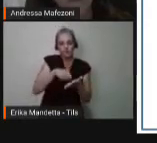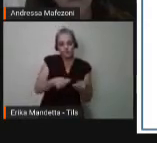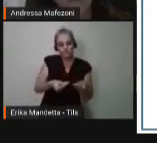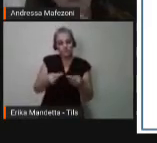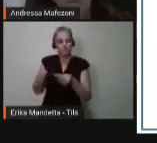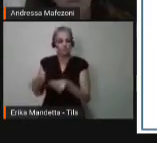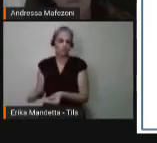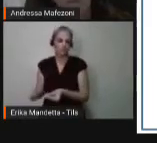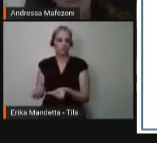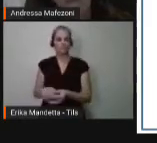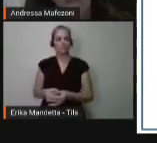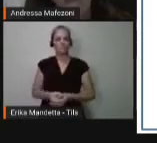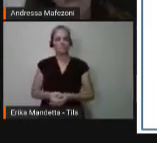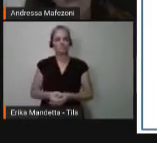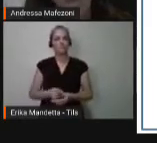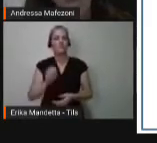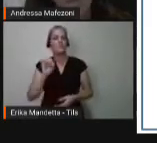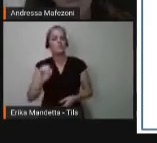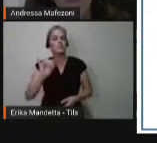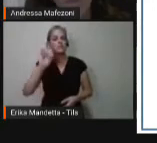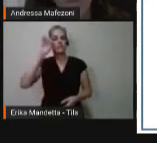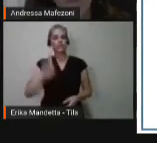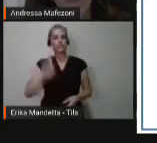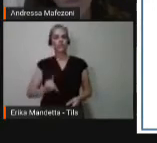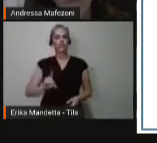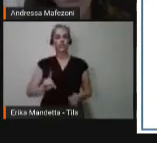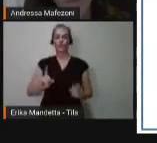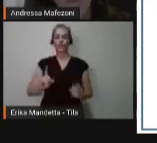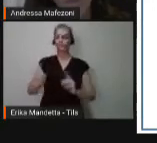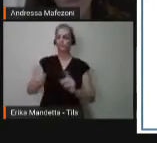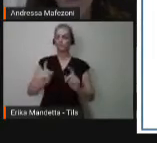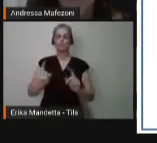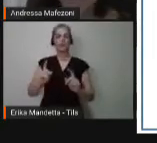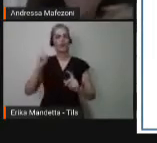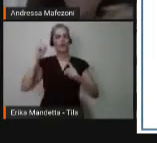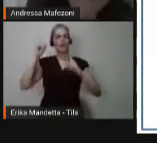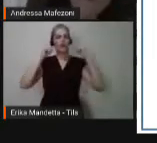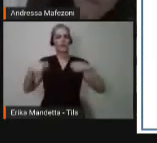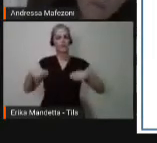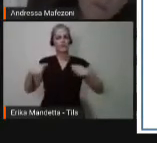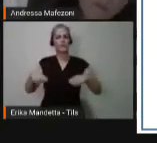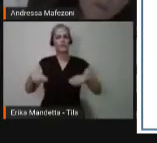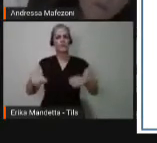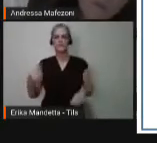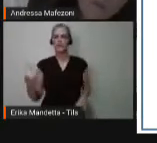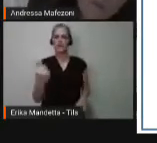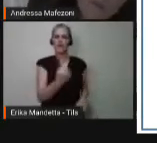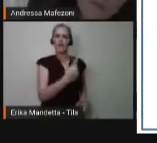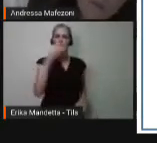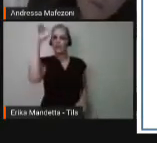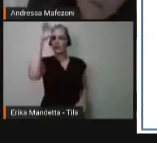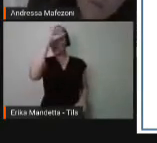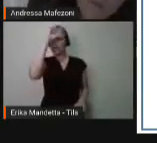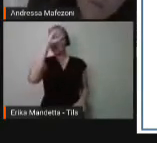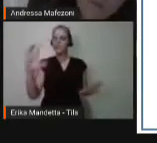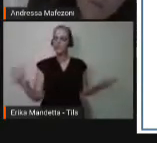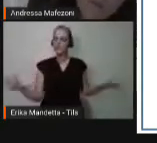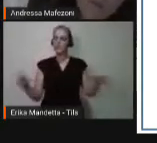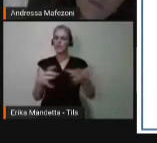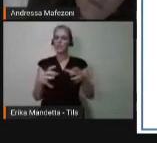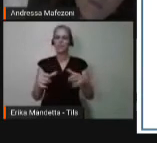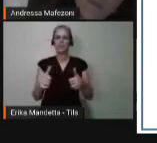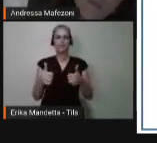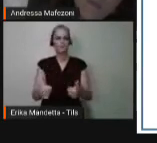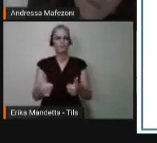esse olhar de promover realmente esses espaços formativos para que realmente a sua equipe, tanto